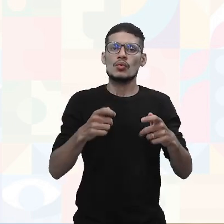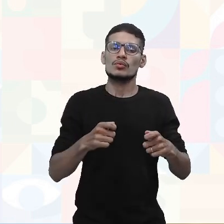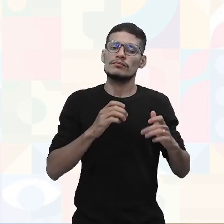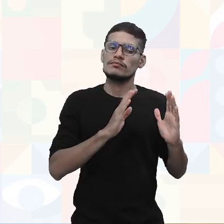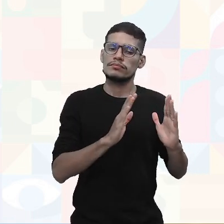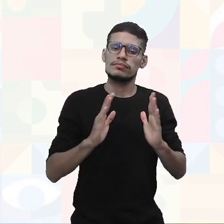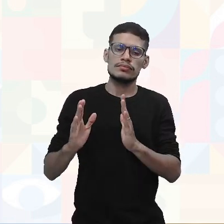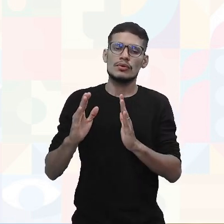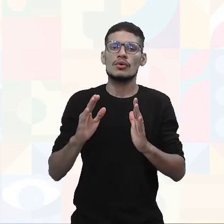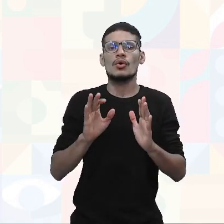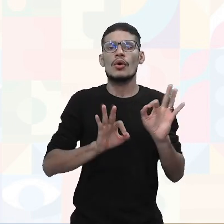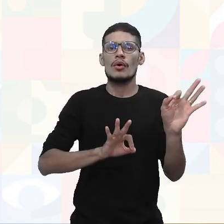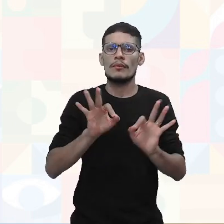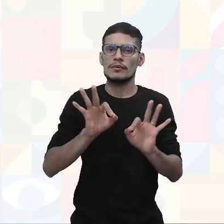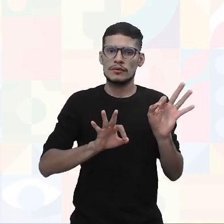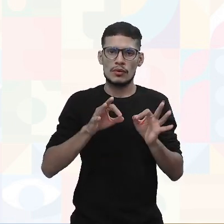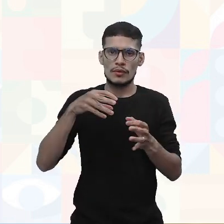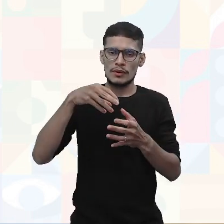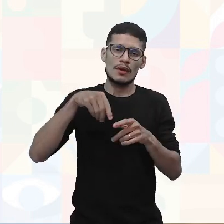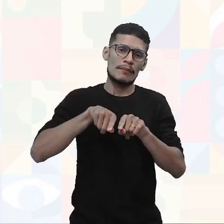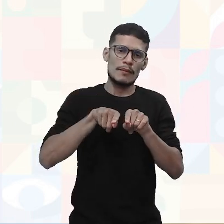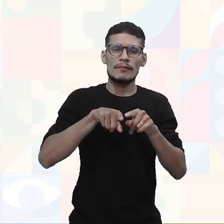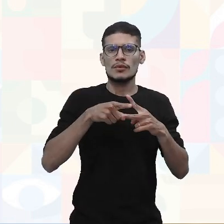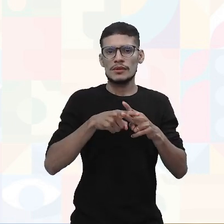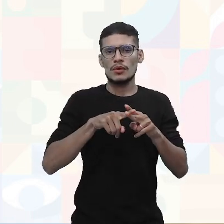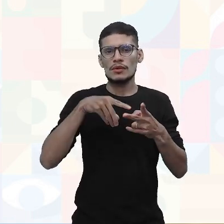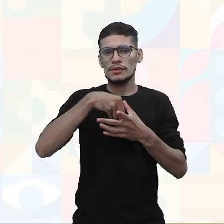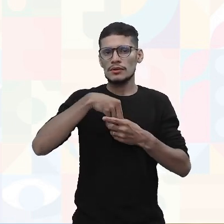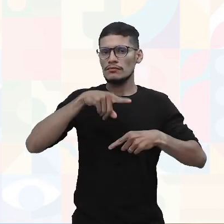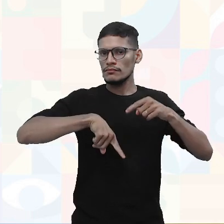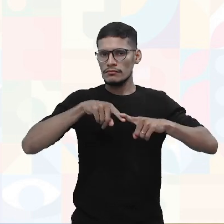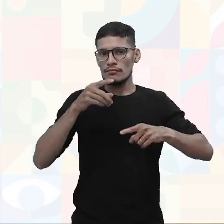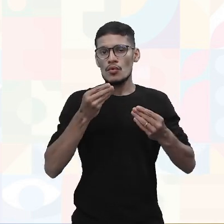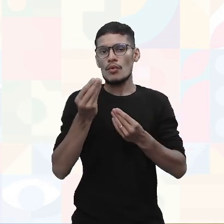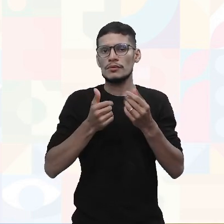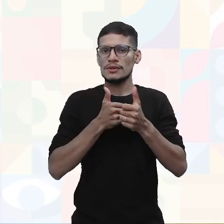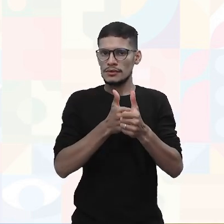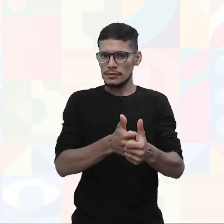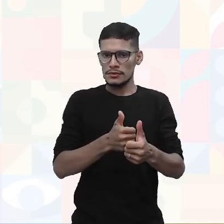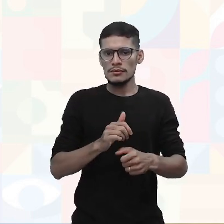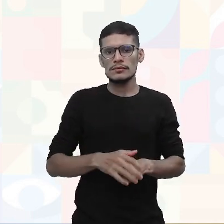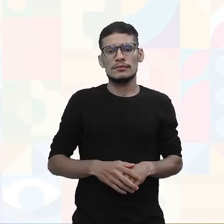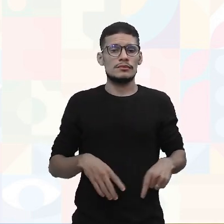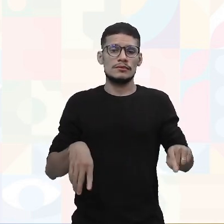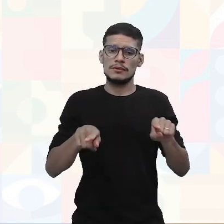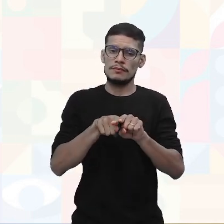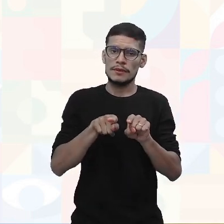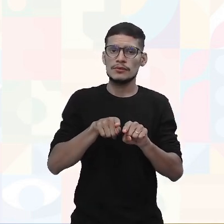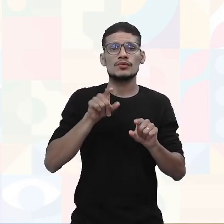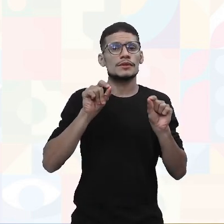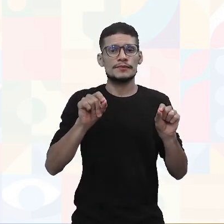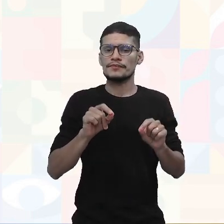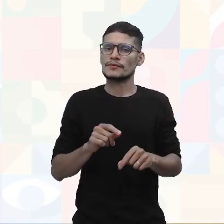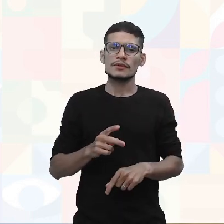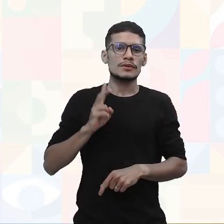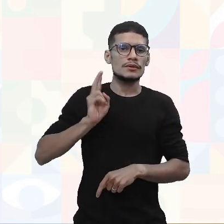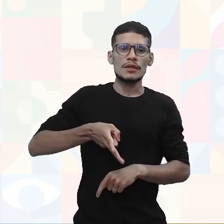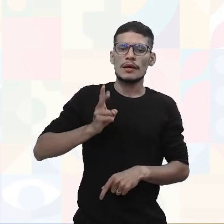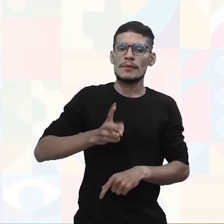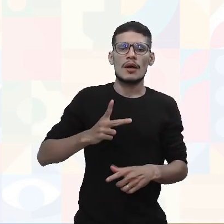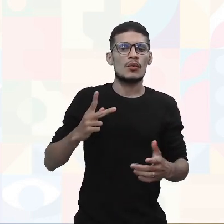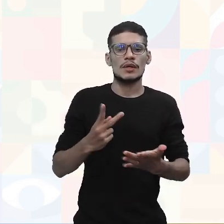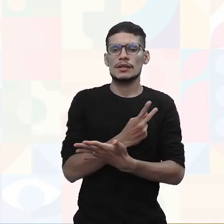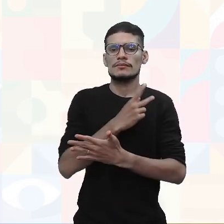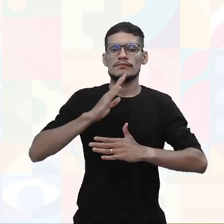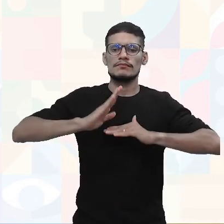operação e de manutenção desses equipamentos, como é que deve ser seguido, tá certo? E aí sempre esse tipo de trabalho está sendo realizado